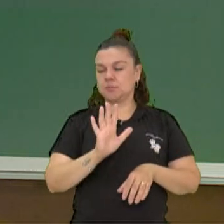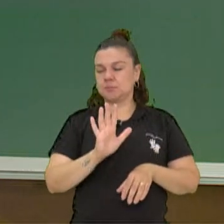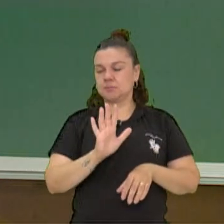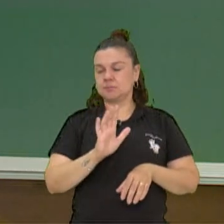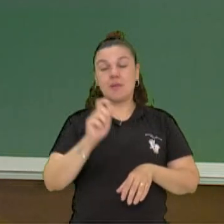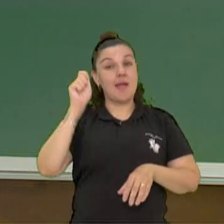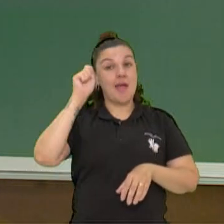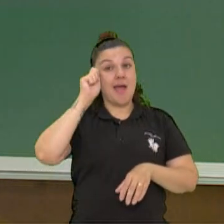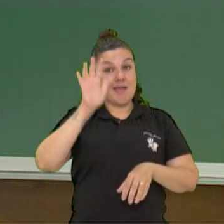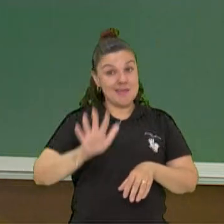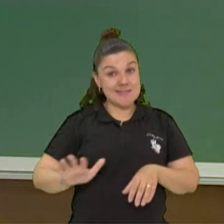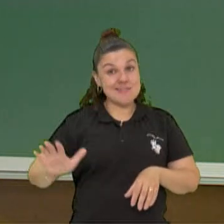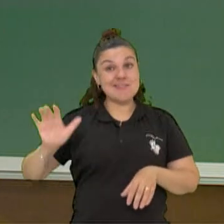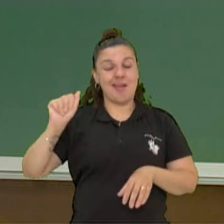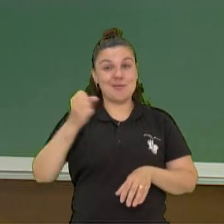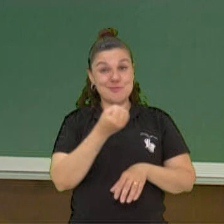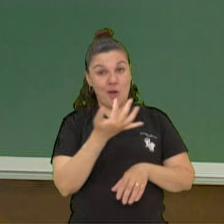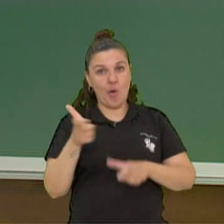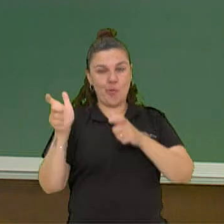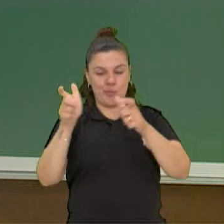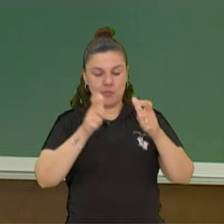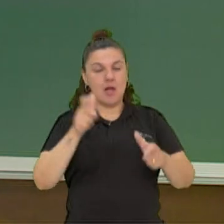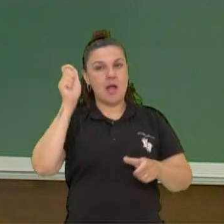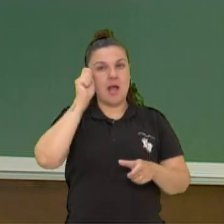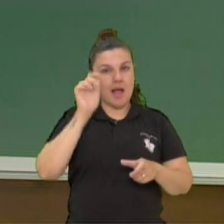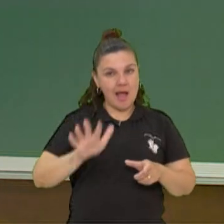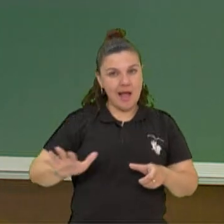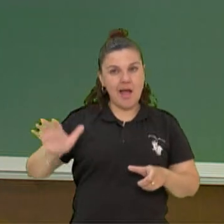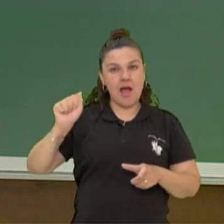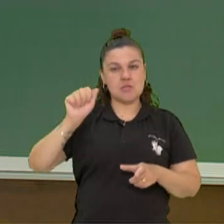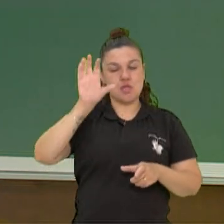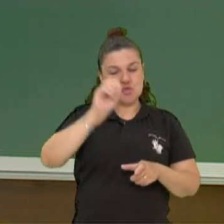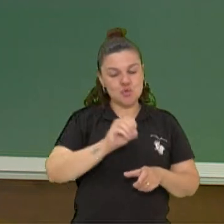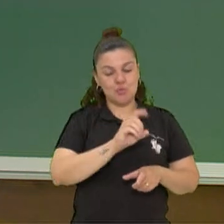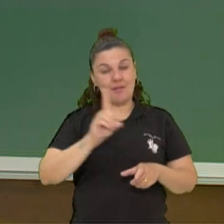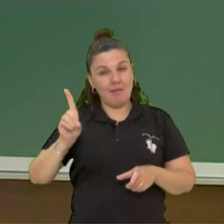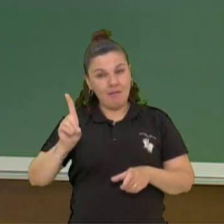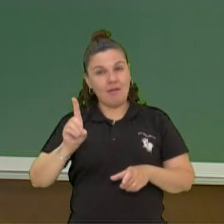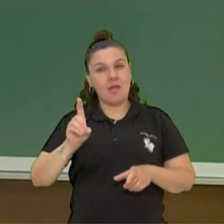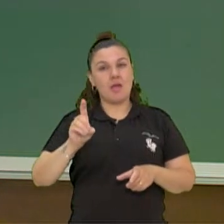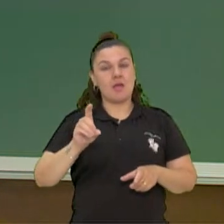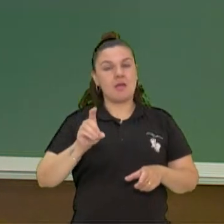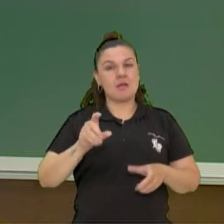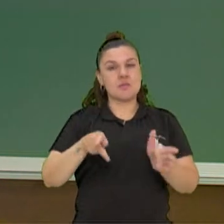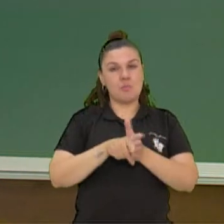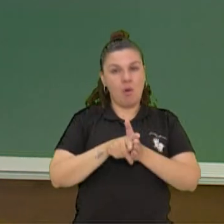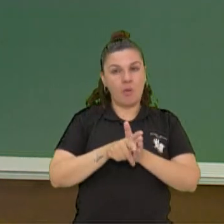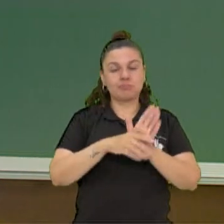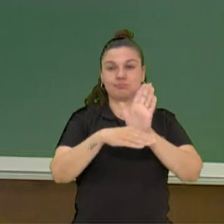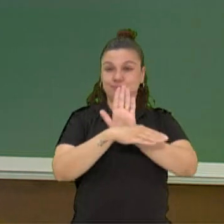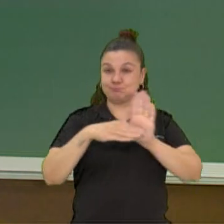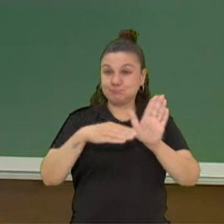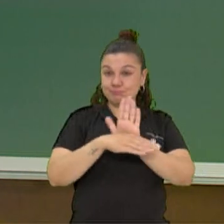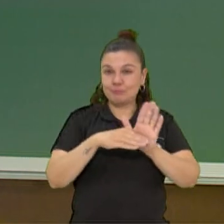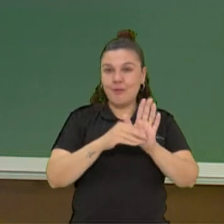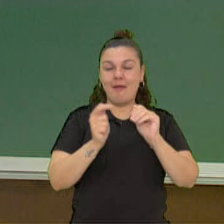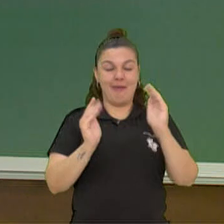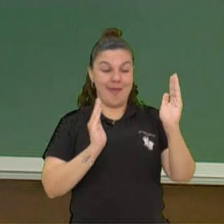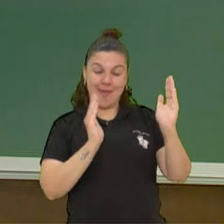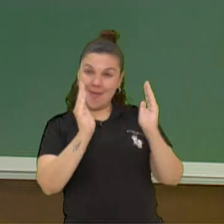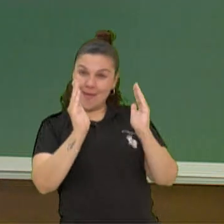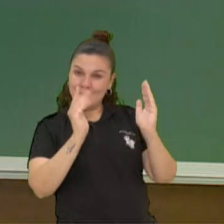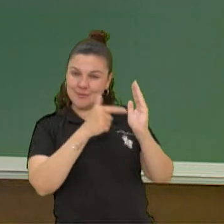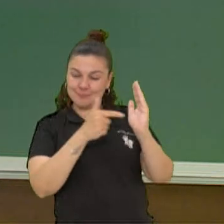os asiáticos em algumas regiões, Ásia Central, Sudeste Asiático, Oriente Médio, né, são regiões em que